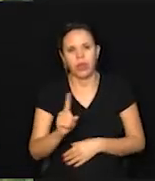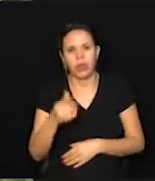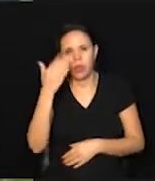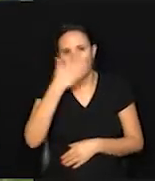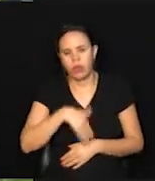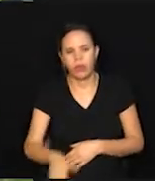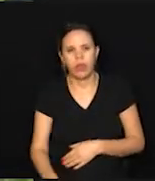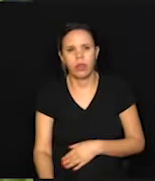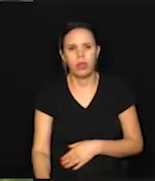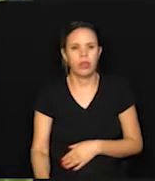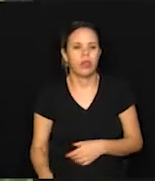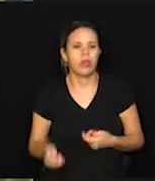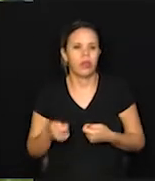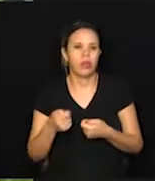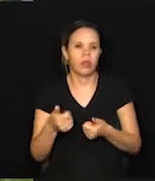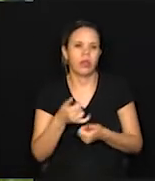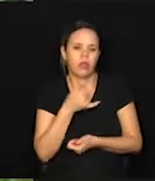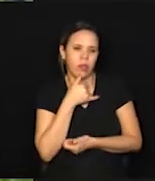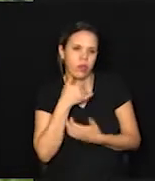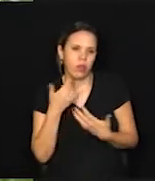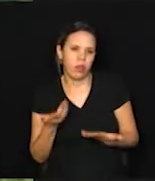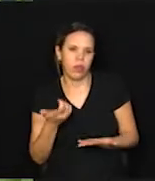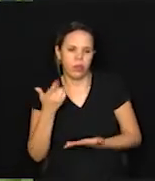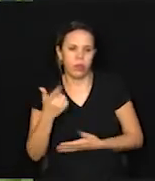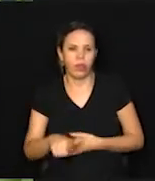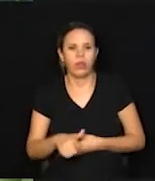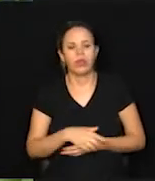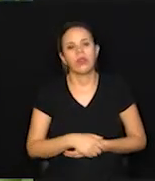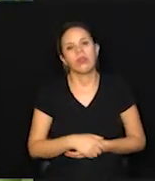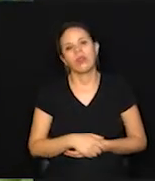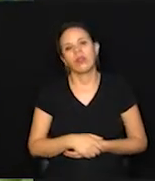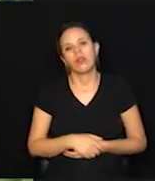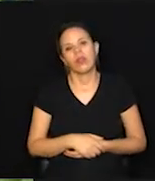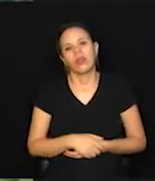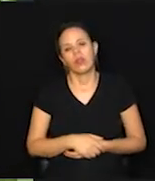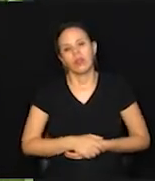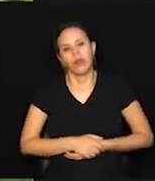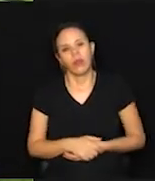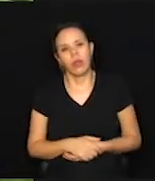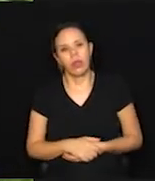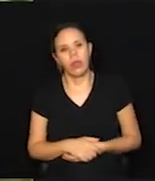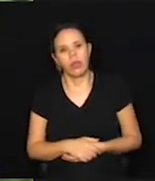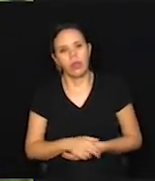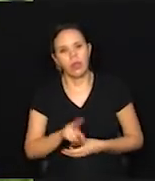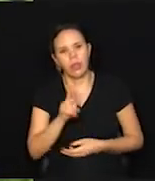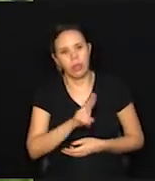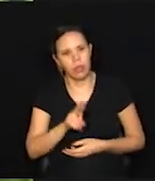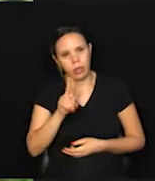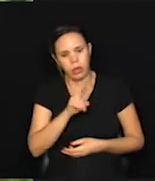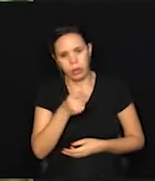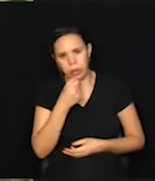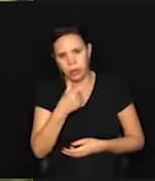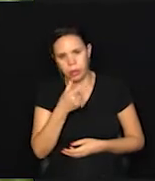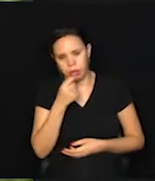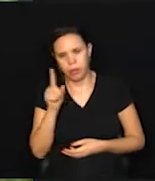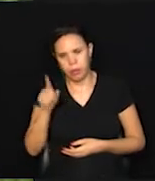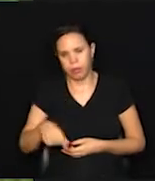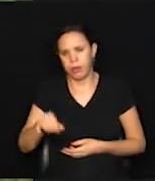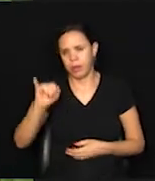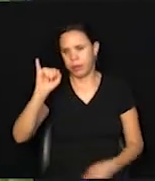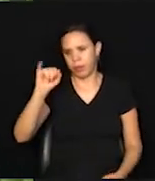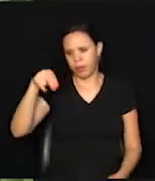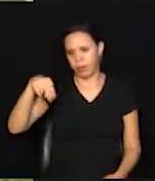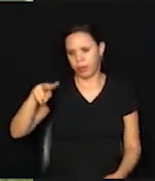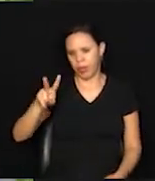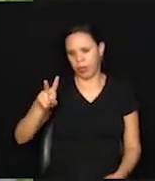que ela traz benefício, lamentavelmente. E aí, de novo, vimos um uso desse medicamento de forma